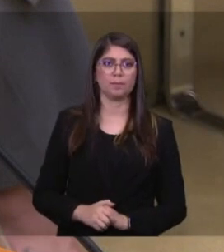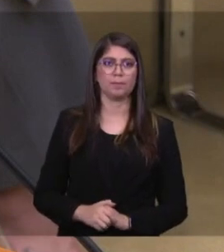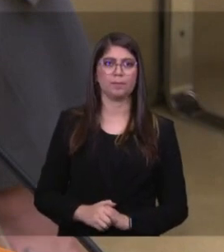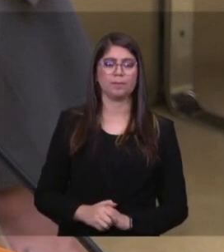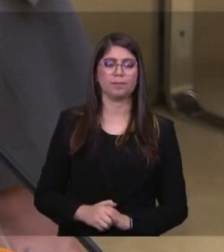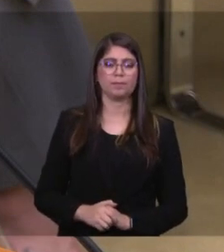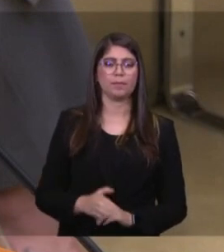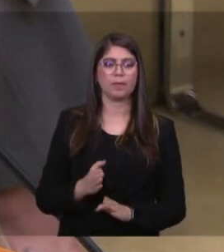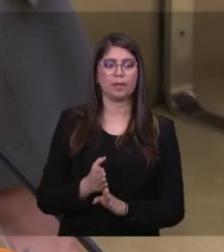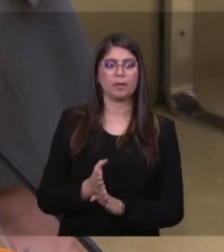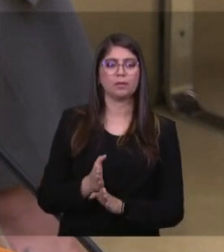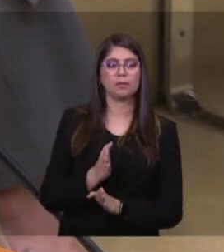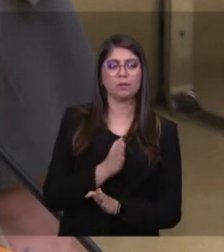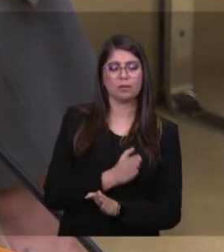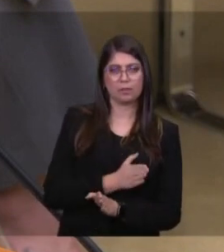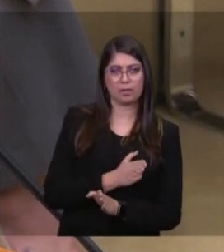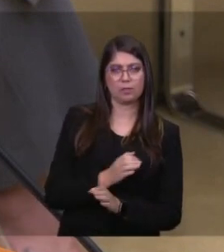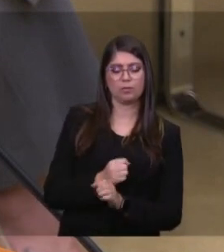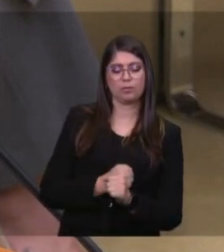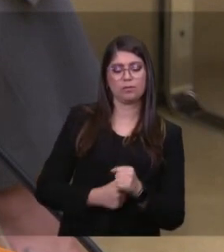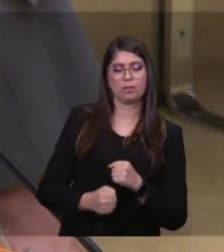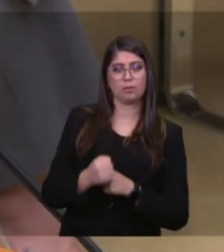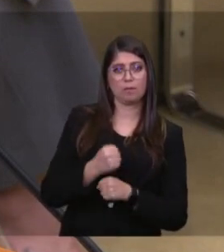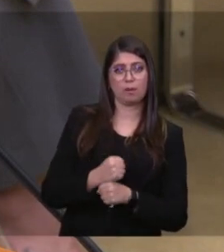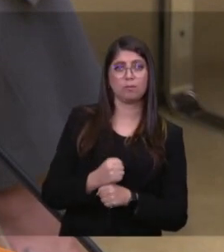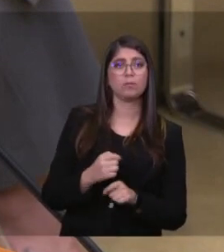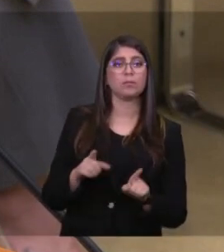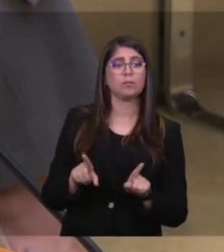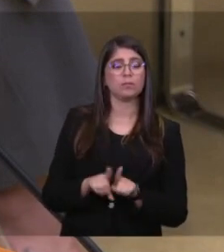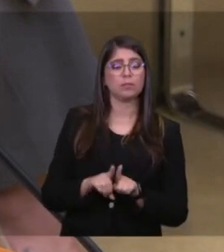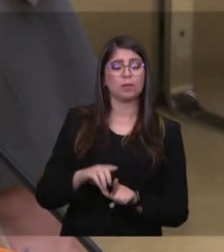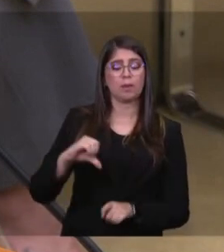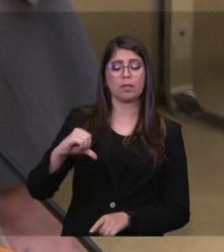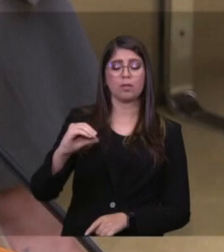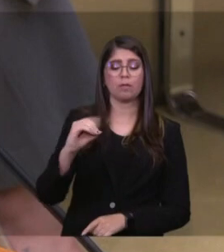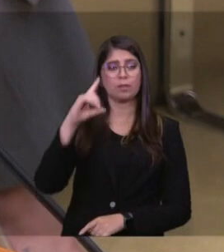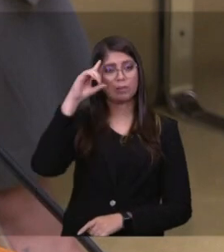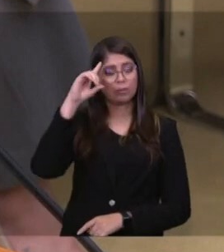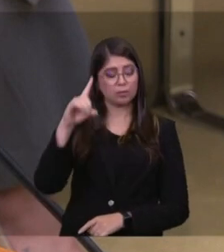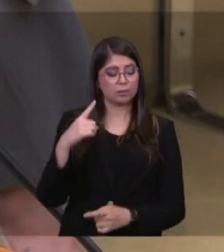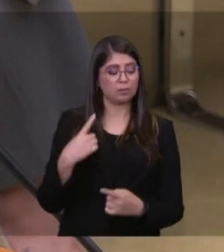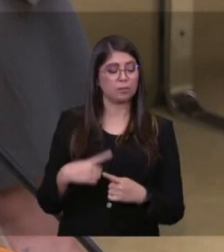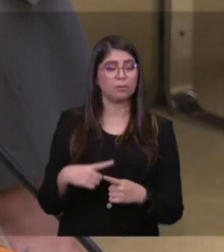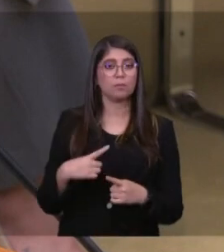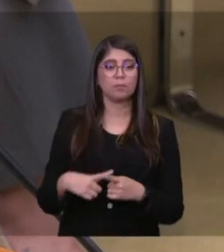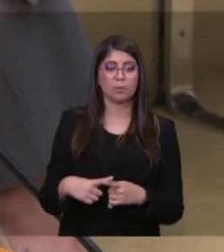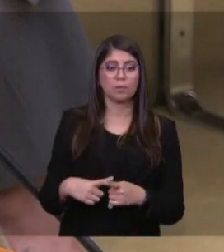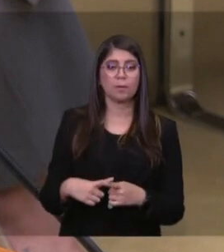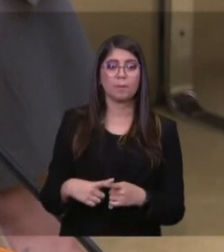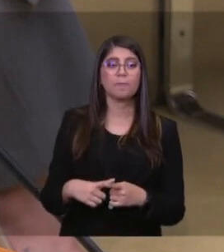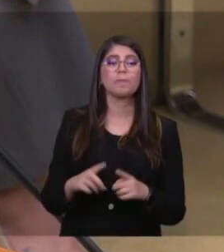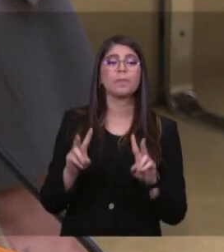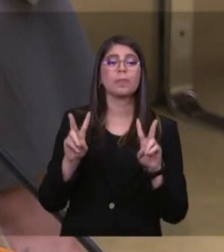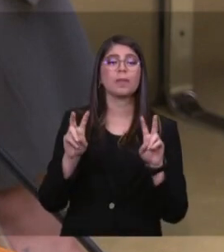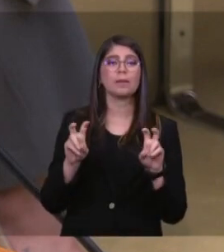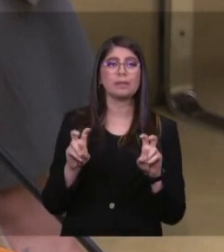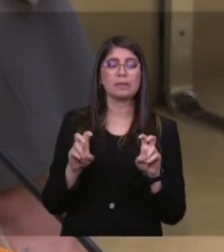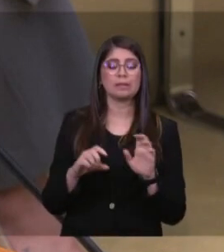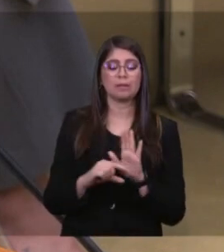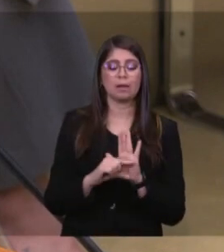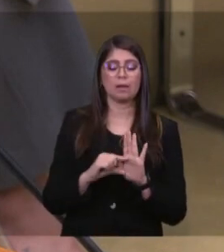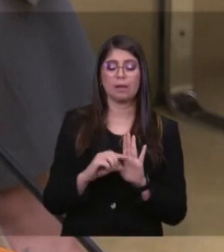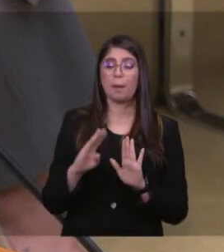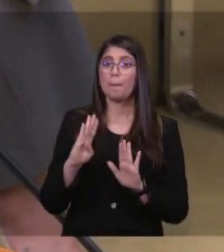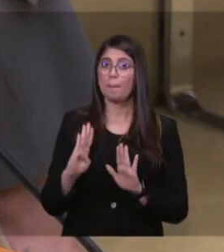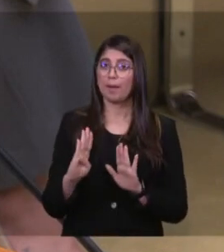à anterioridade de exercício e nonagesimal, já que faz questão faz menção à alínea B, a